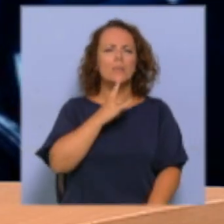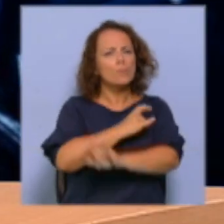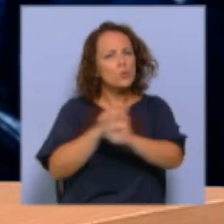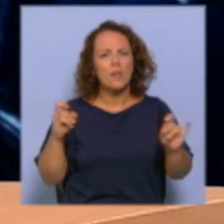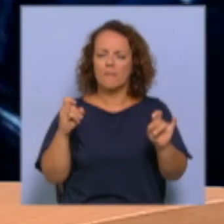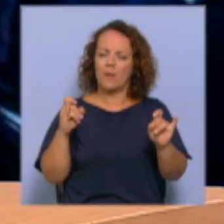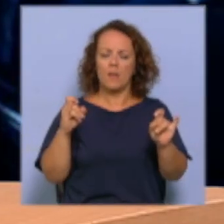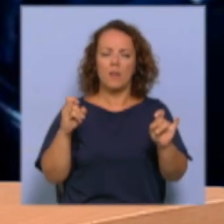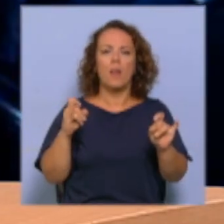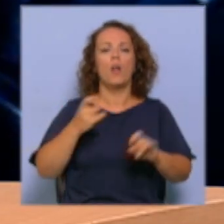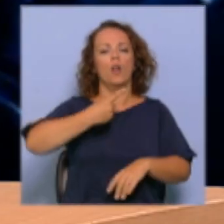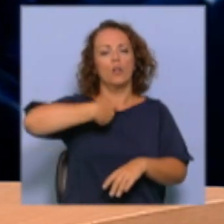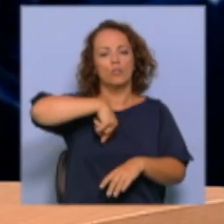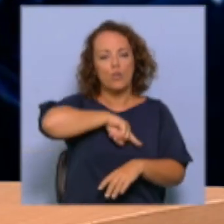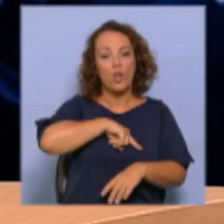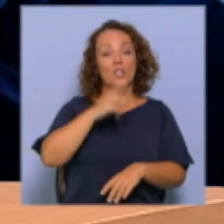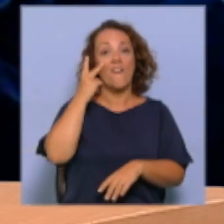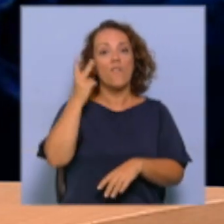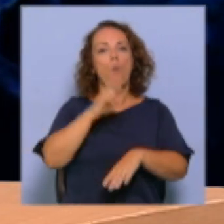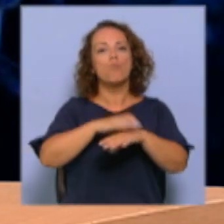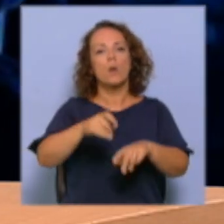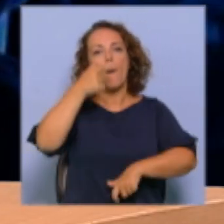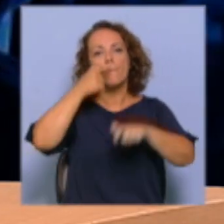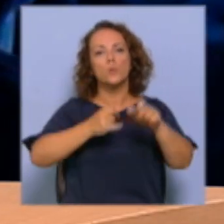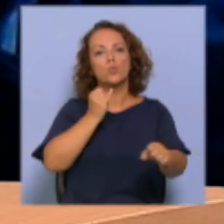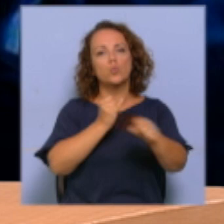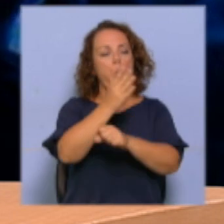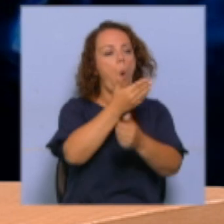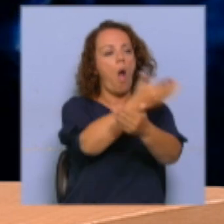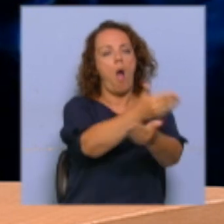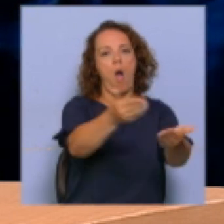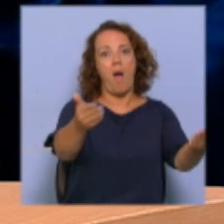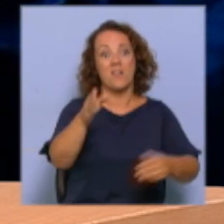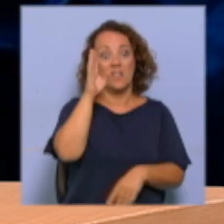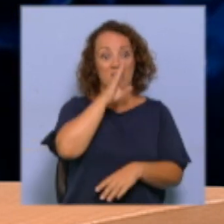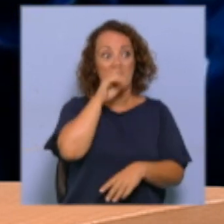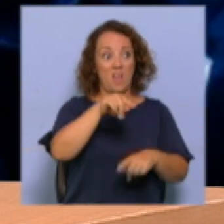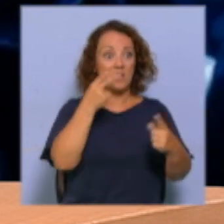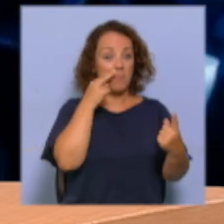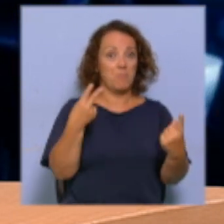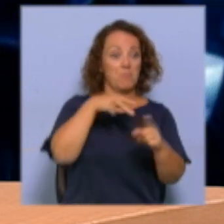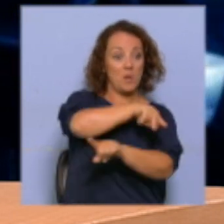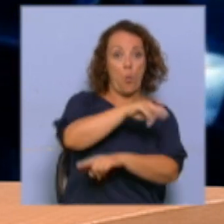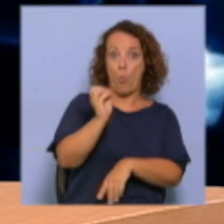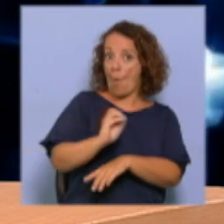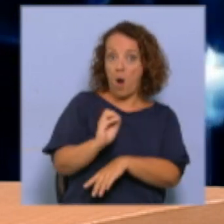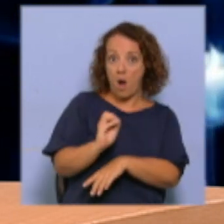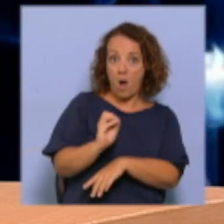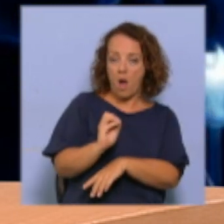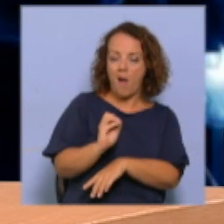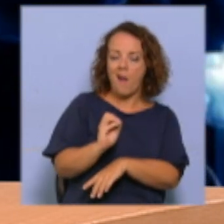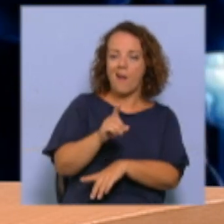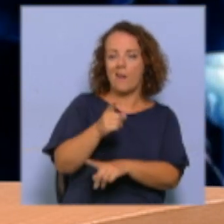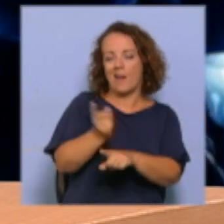vivemos através desses outros. E se essa dimensão não existe, obviamente, não é só a